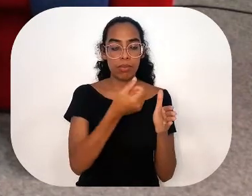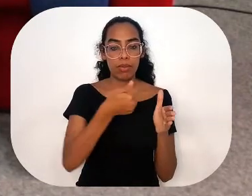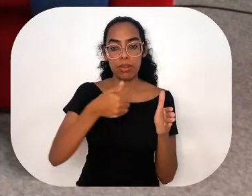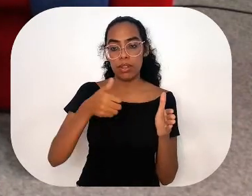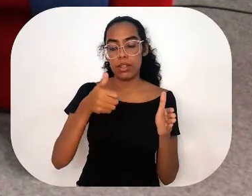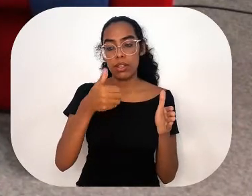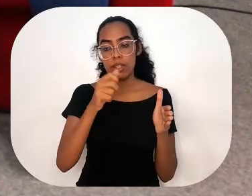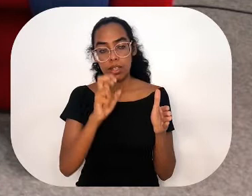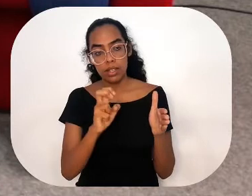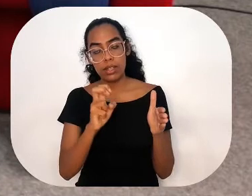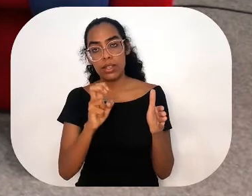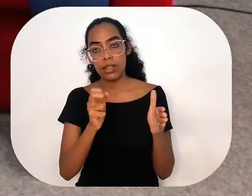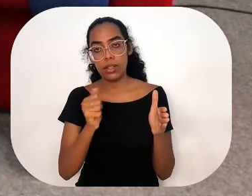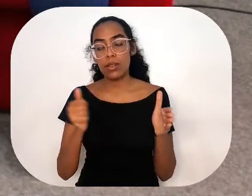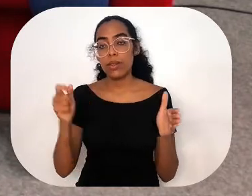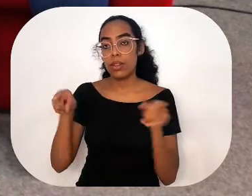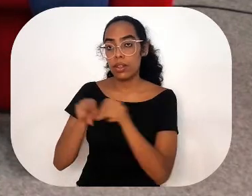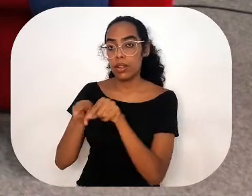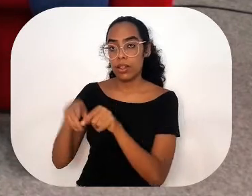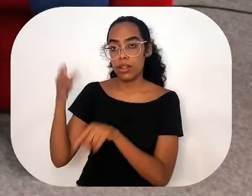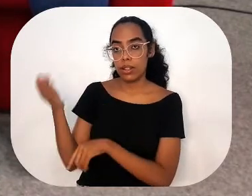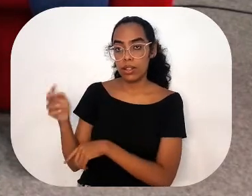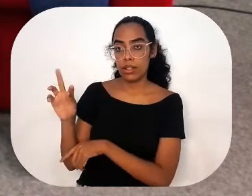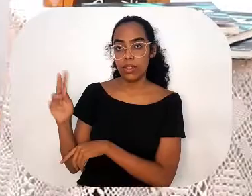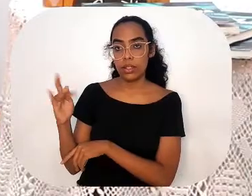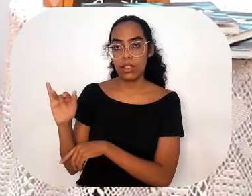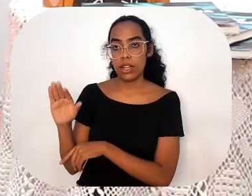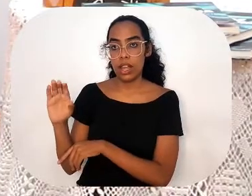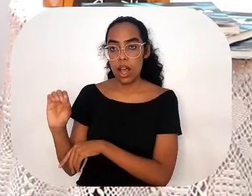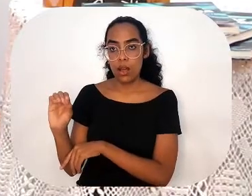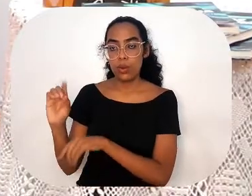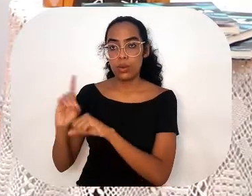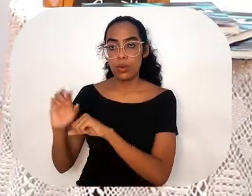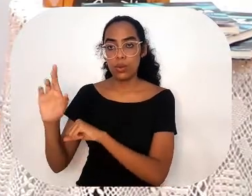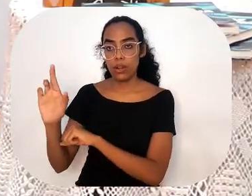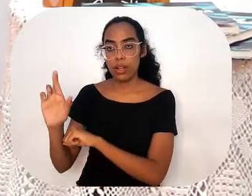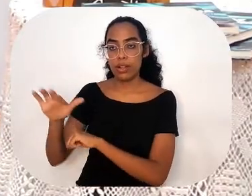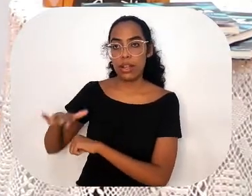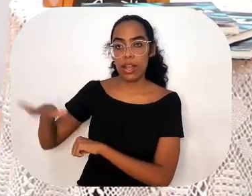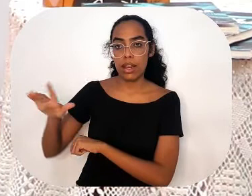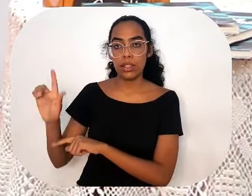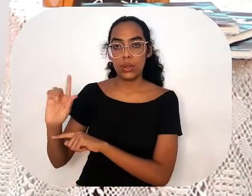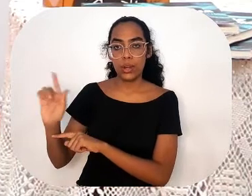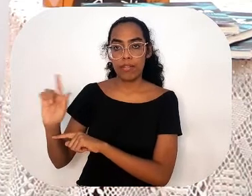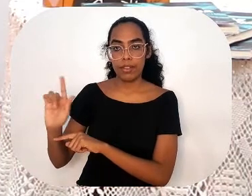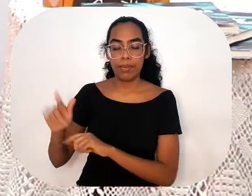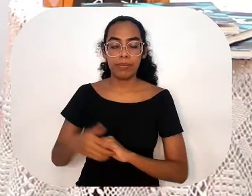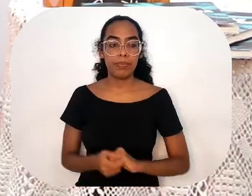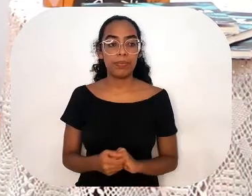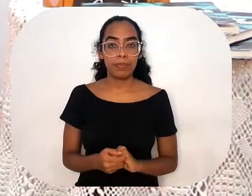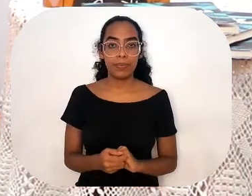fez o doutorado dele na geografia e é interessante falar sobre Raquel é sempre